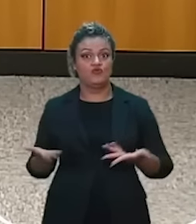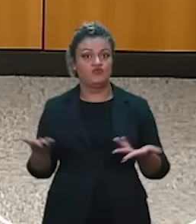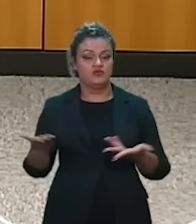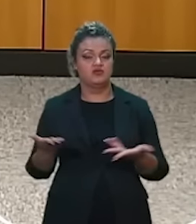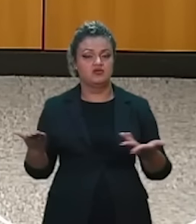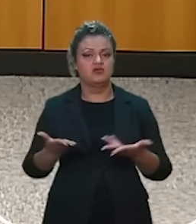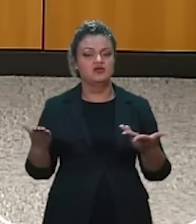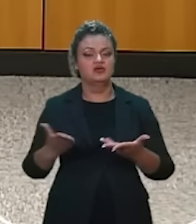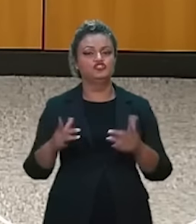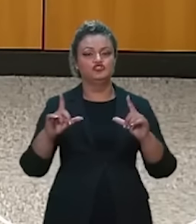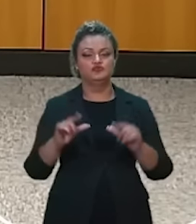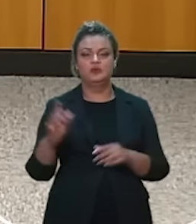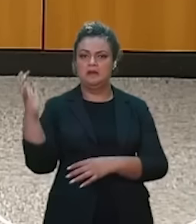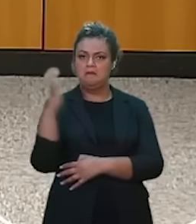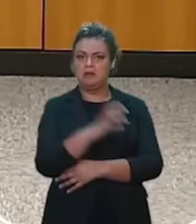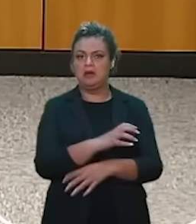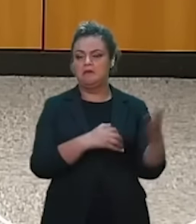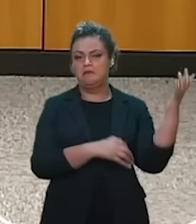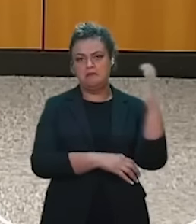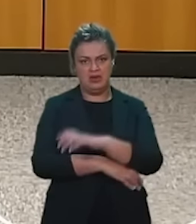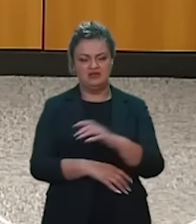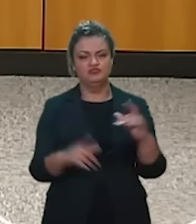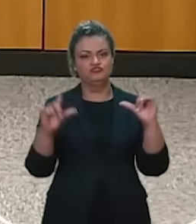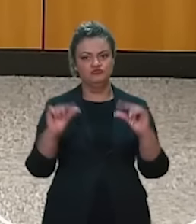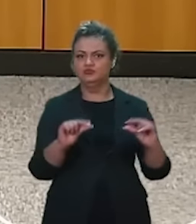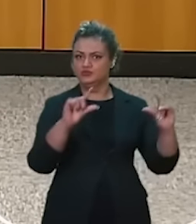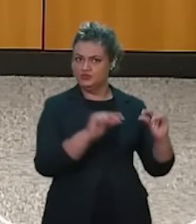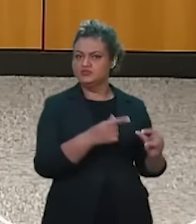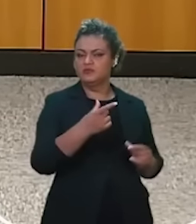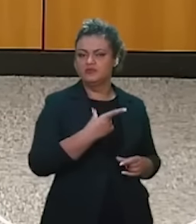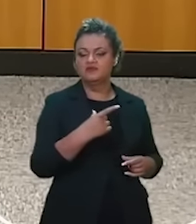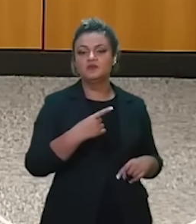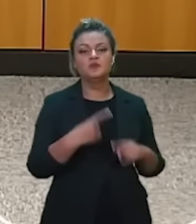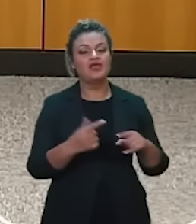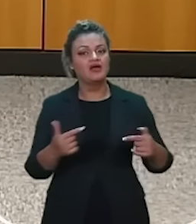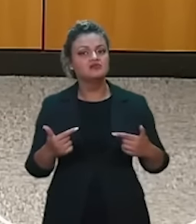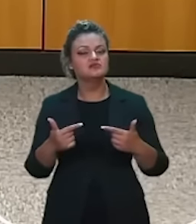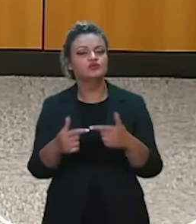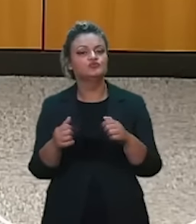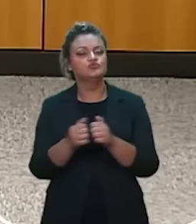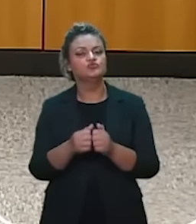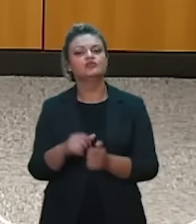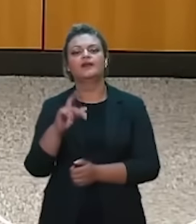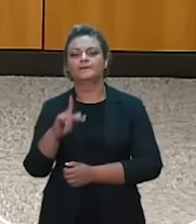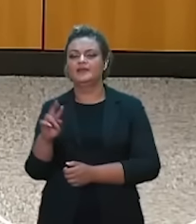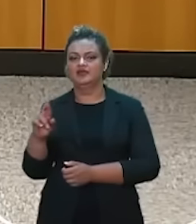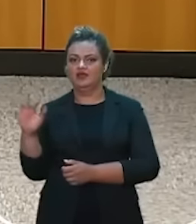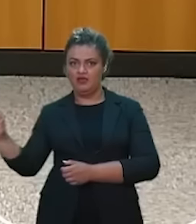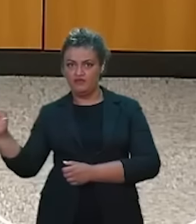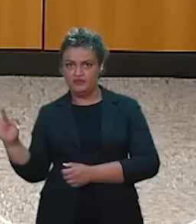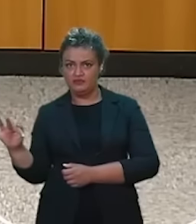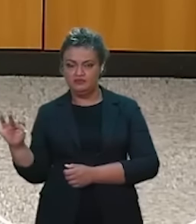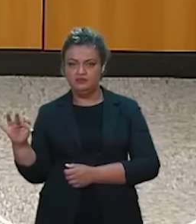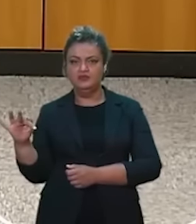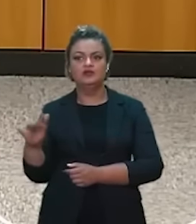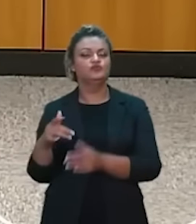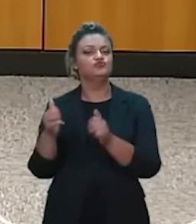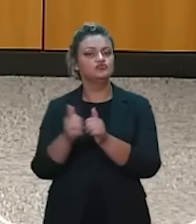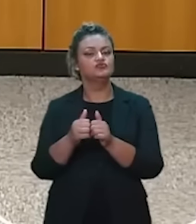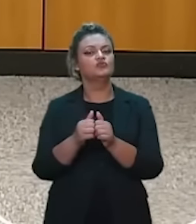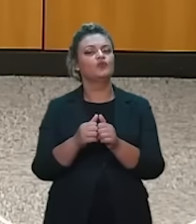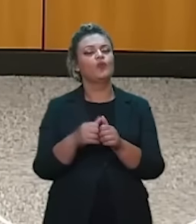da redução do desmatamento e isso derivou da atuação conjunta da Polícia Federal das polí federais com